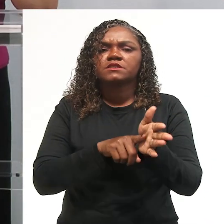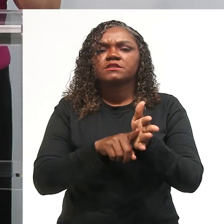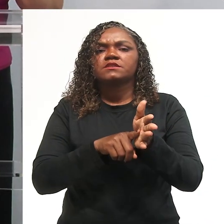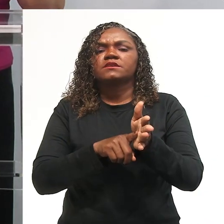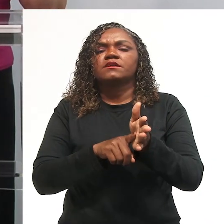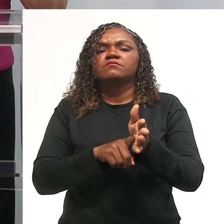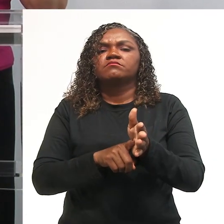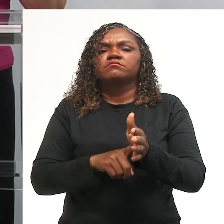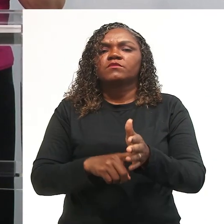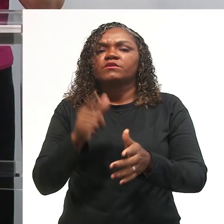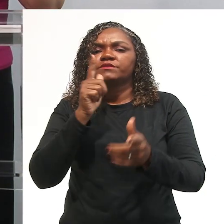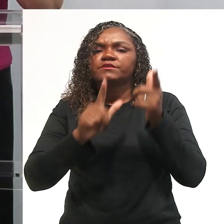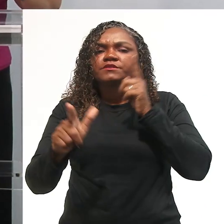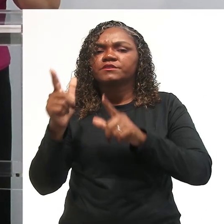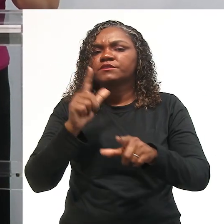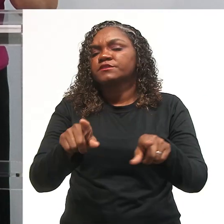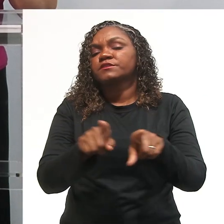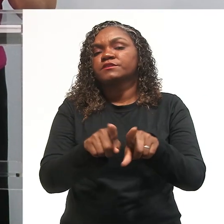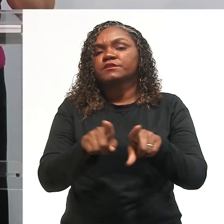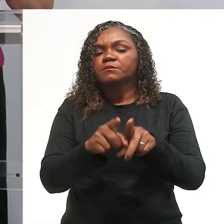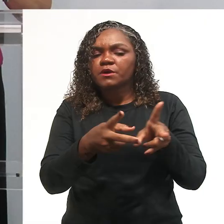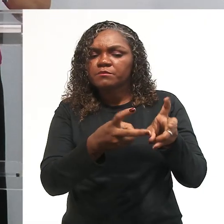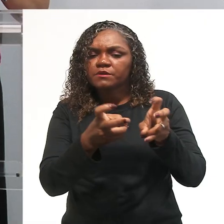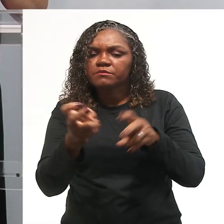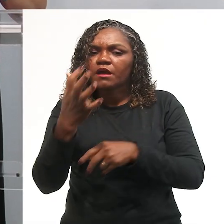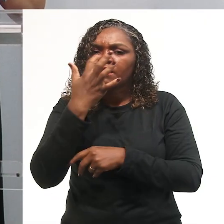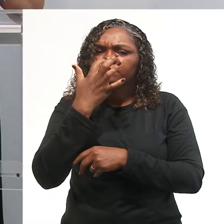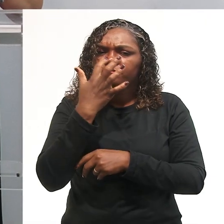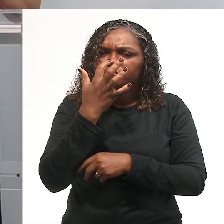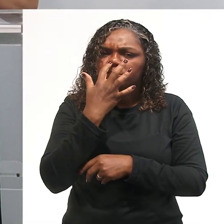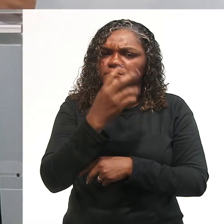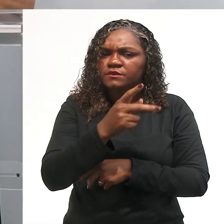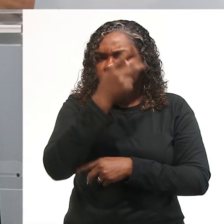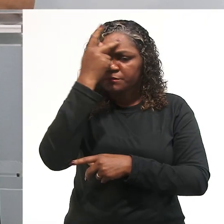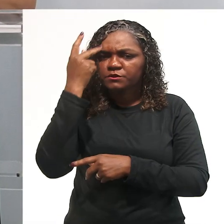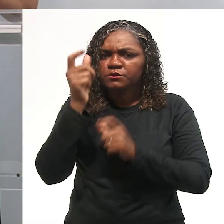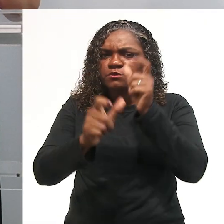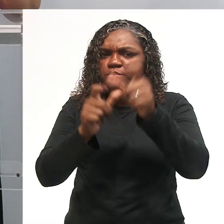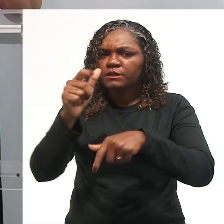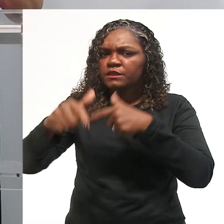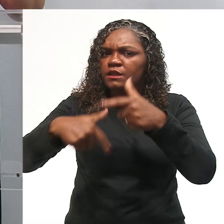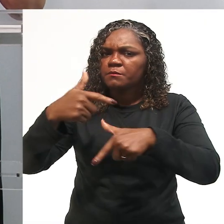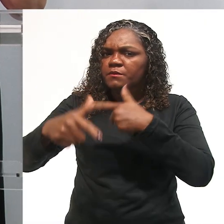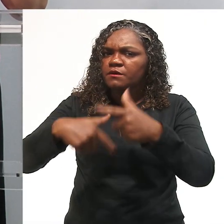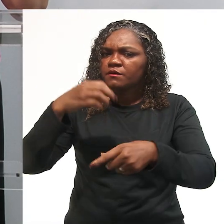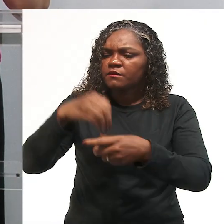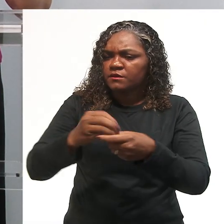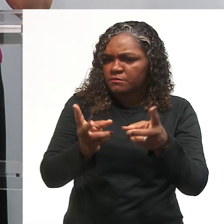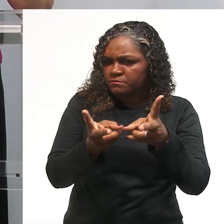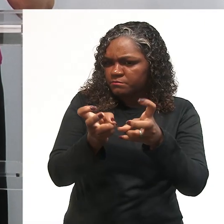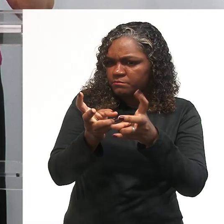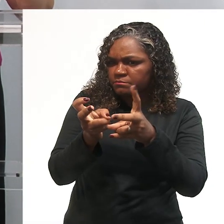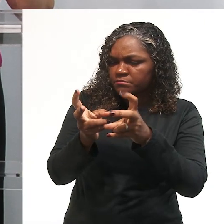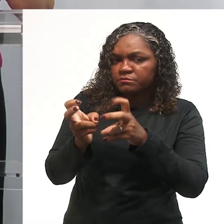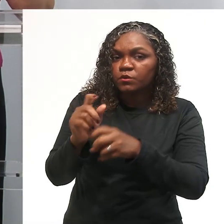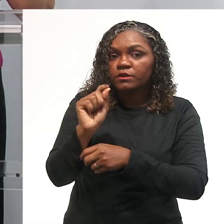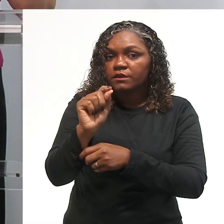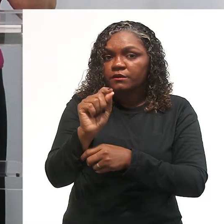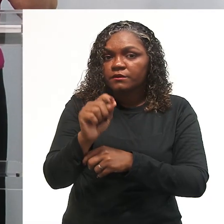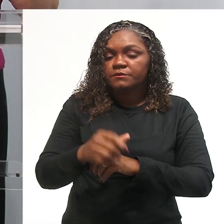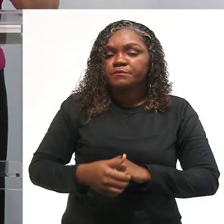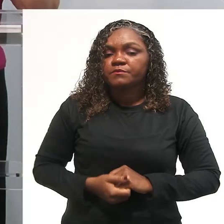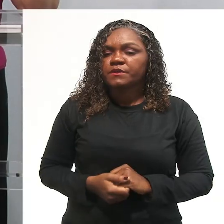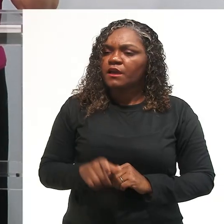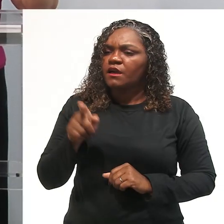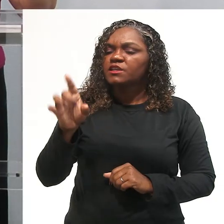empresas, né? Aí foram observando o comportamento do funcionário e perceberam que a